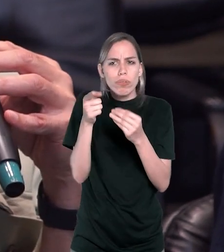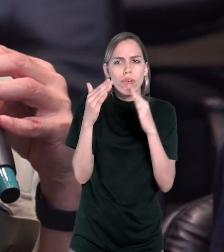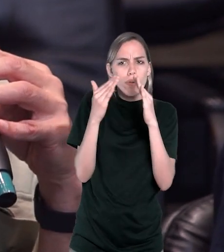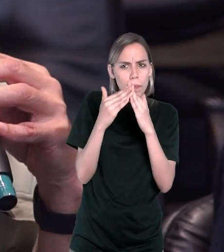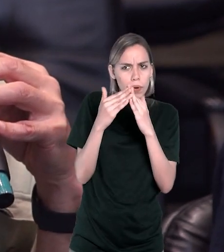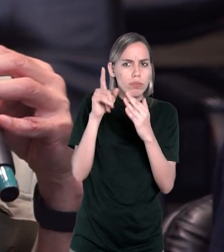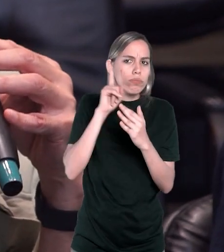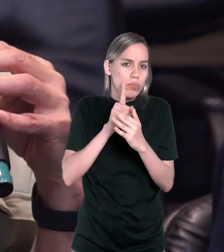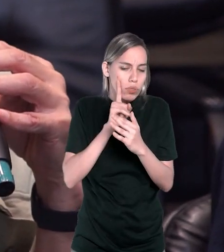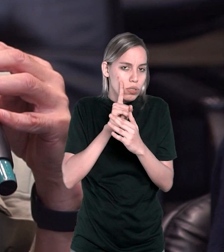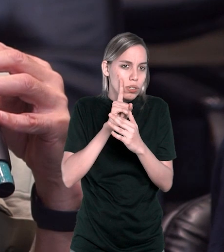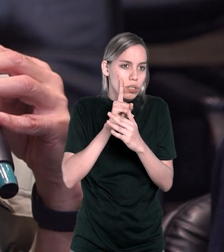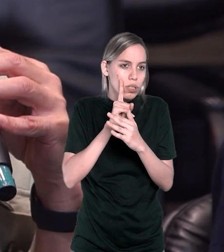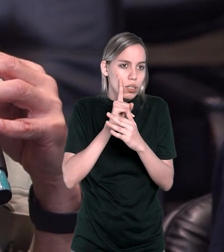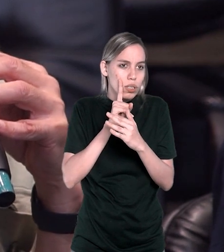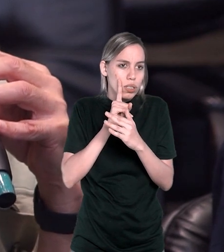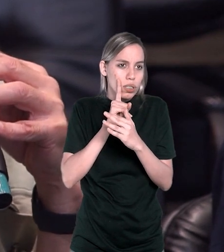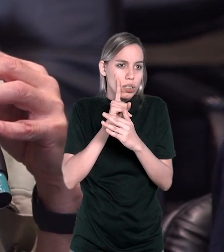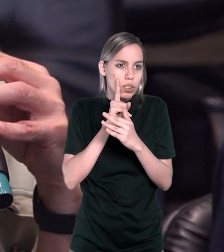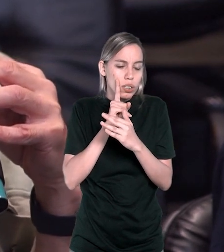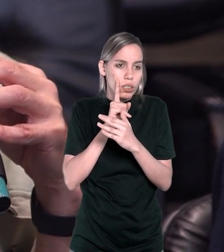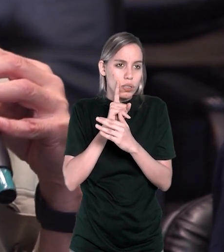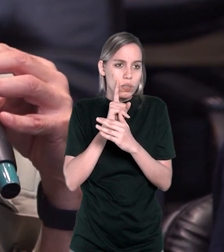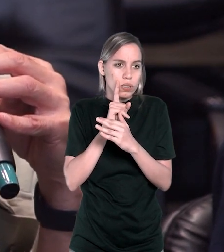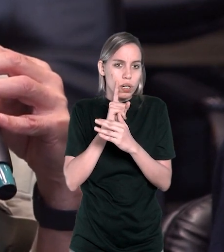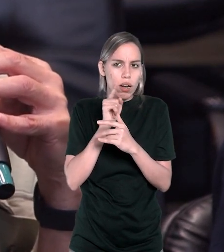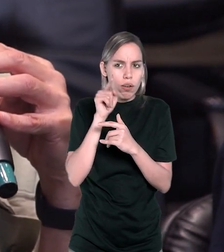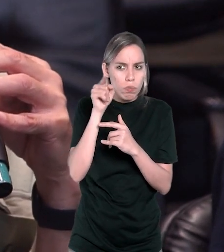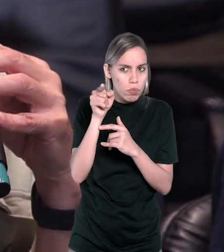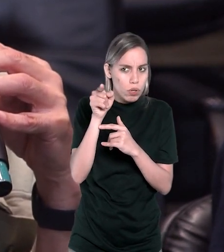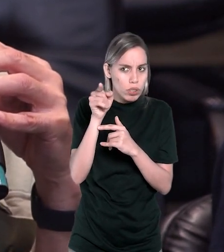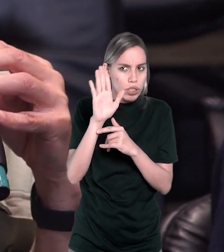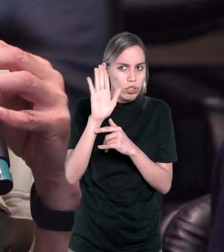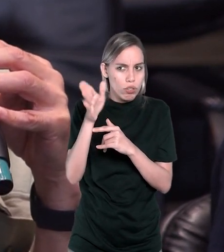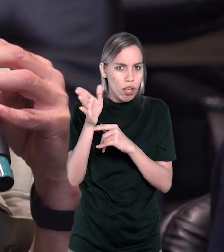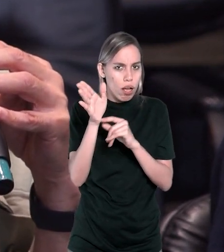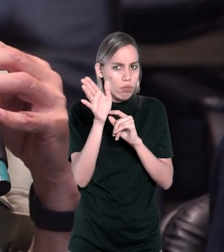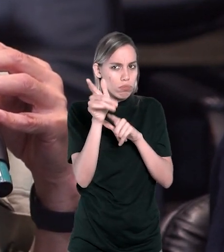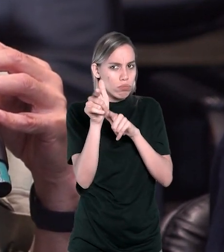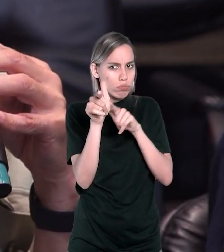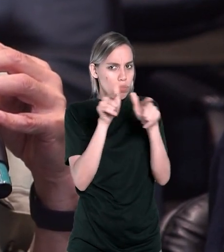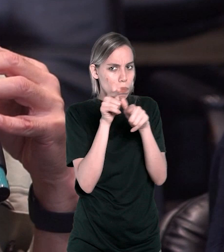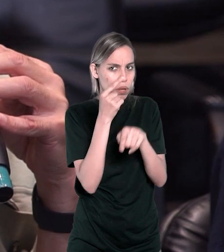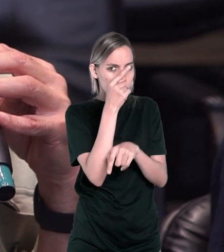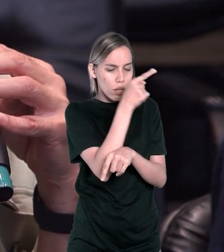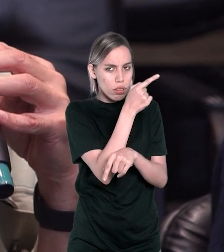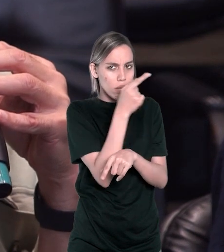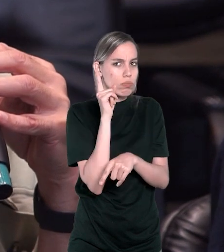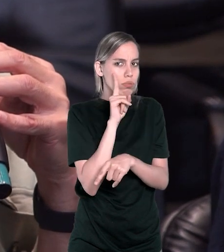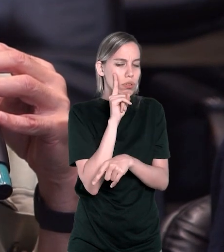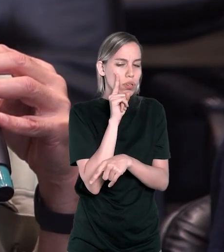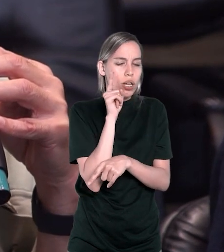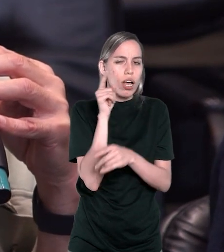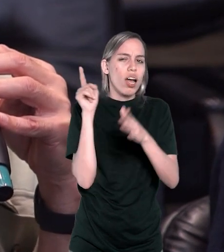Unidos, né? Você está, enfim, estruturada, né, profissionalmente lá. Como é que é a diferença que